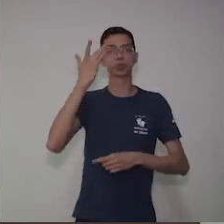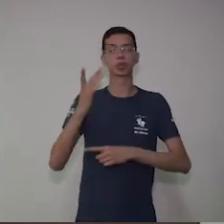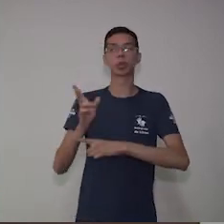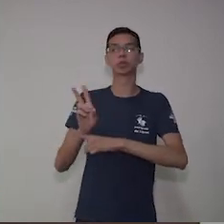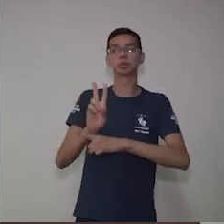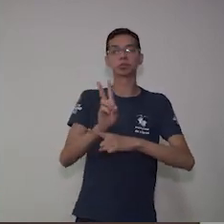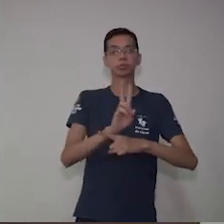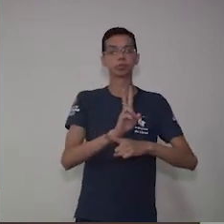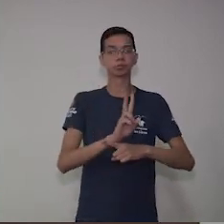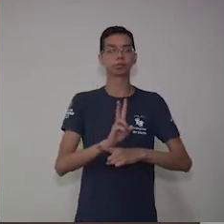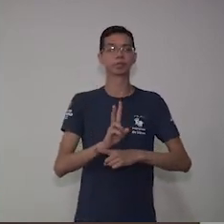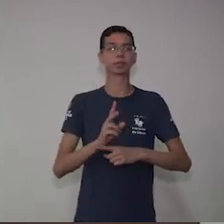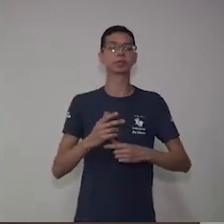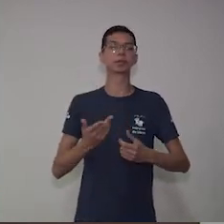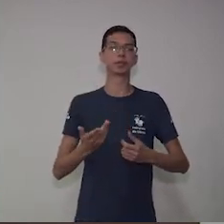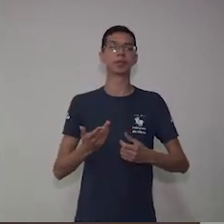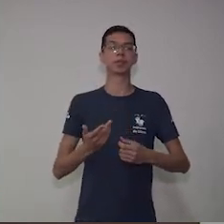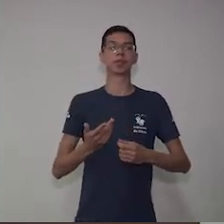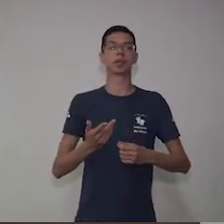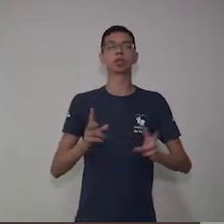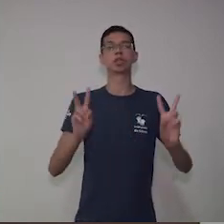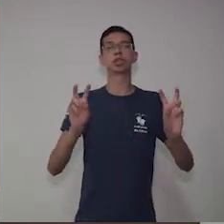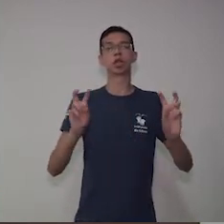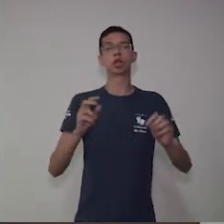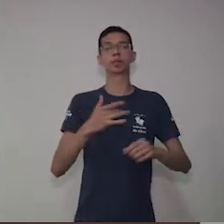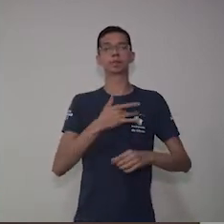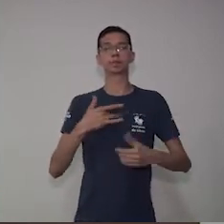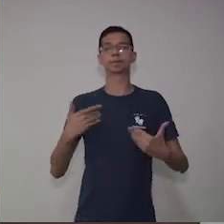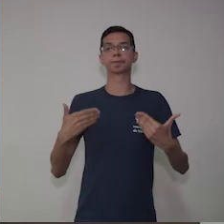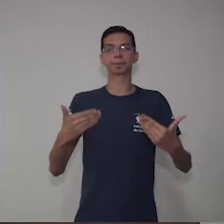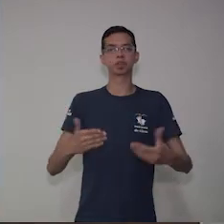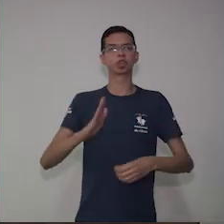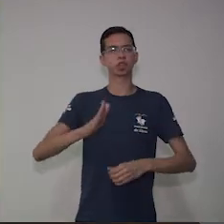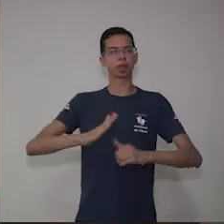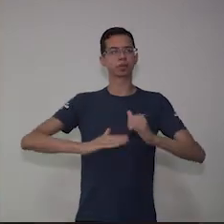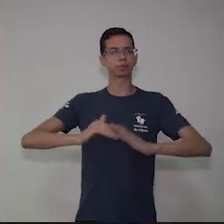alguma alteração no trabalho que já vem sendo feito desde o início da pandemia.